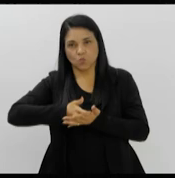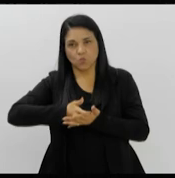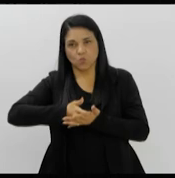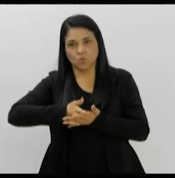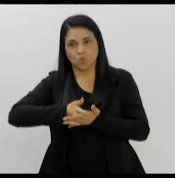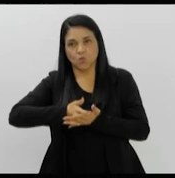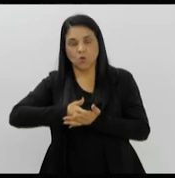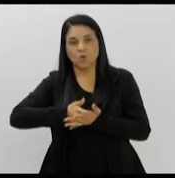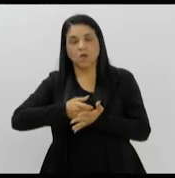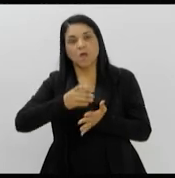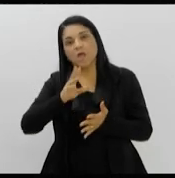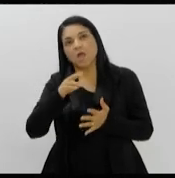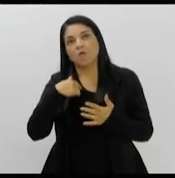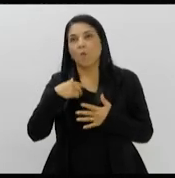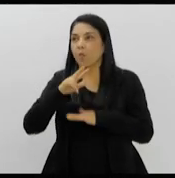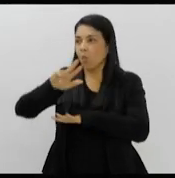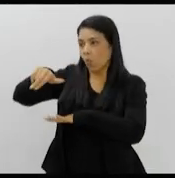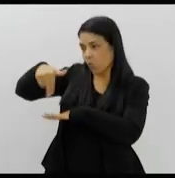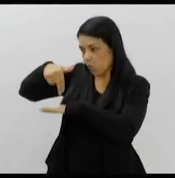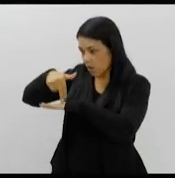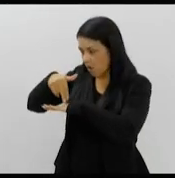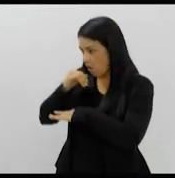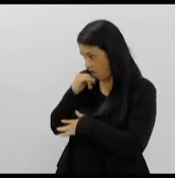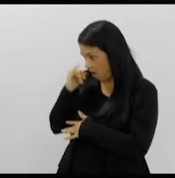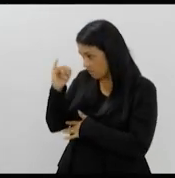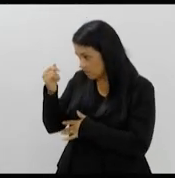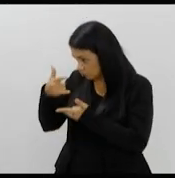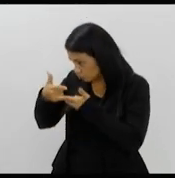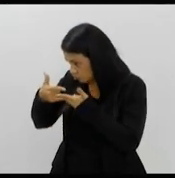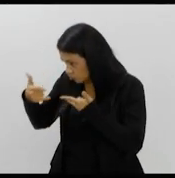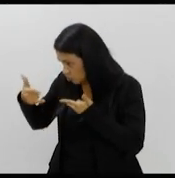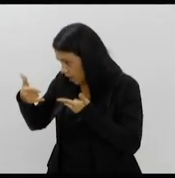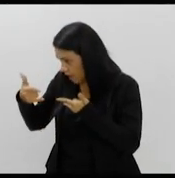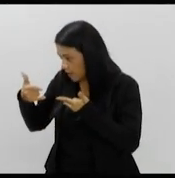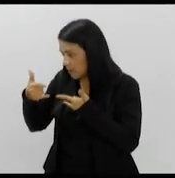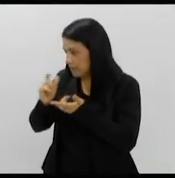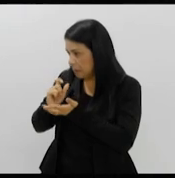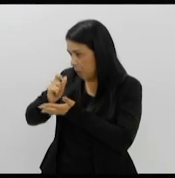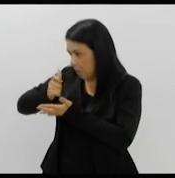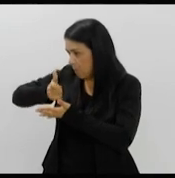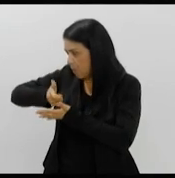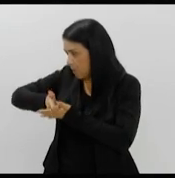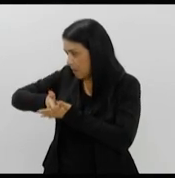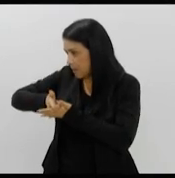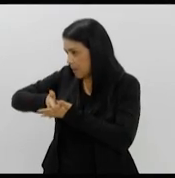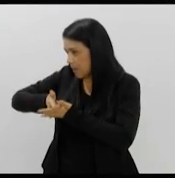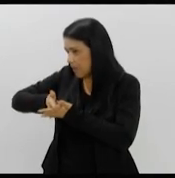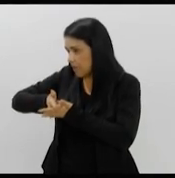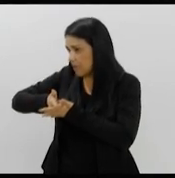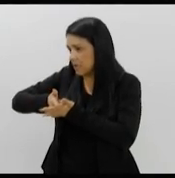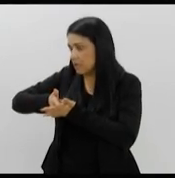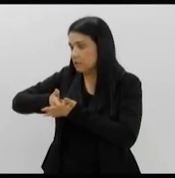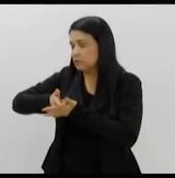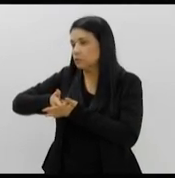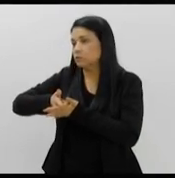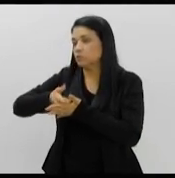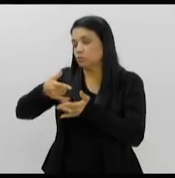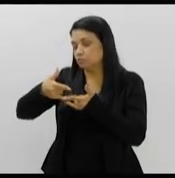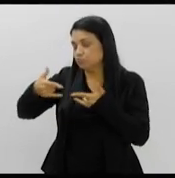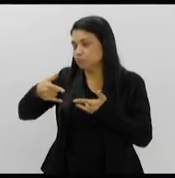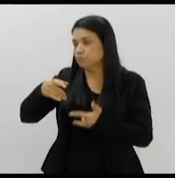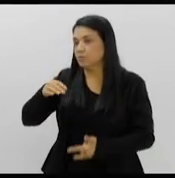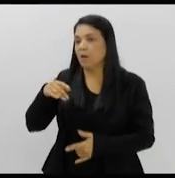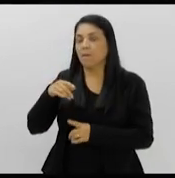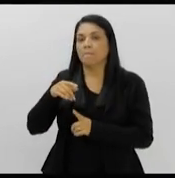você chegasse pra União disse assim ó Aquele cheque que eu paguei por exemplo com o talão do Itaú